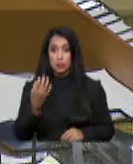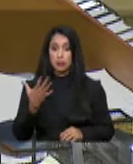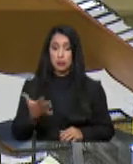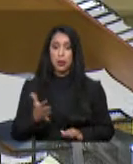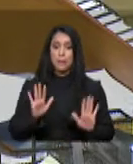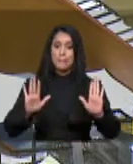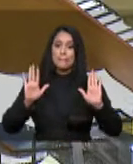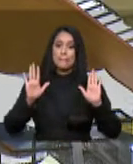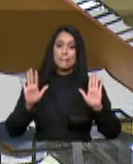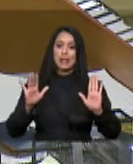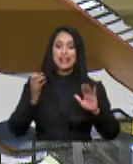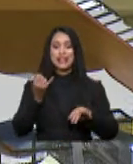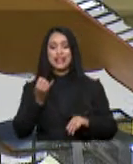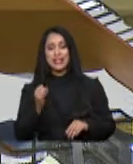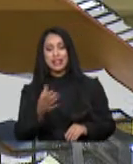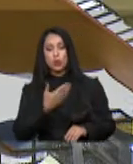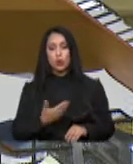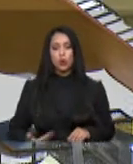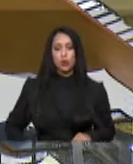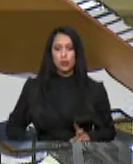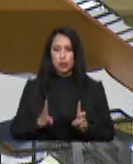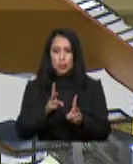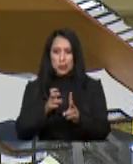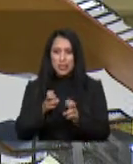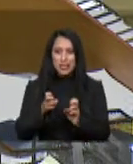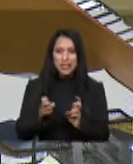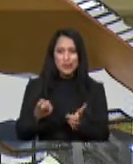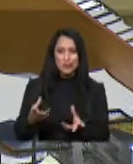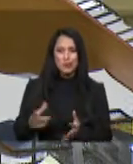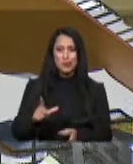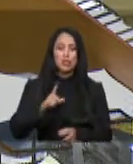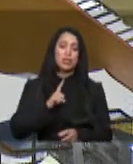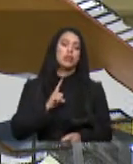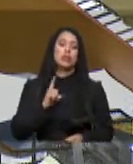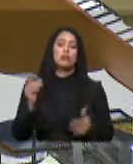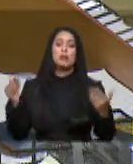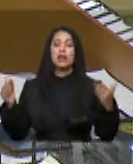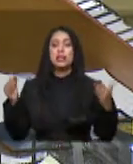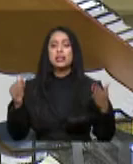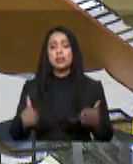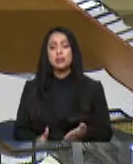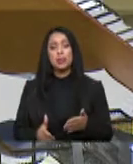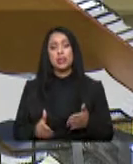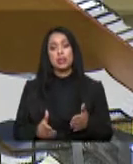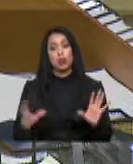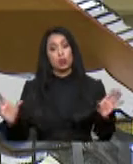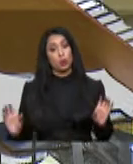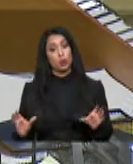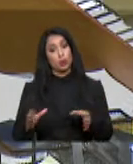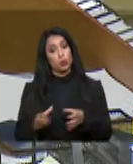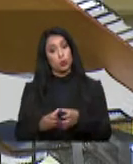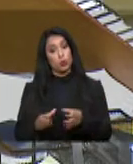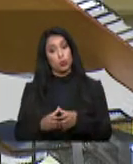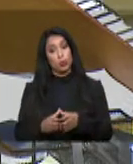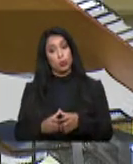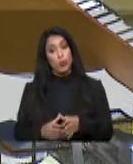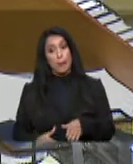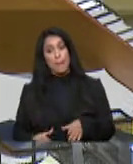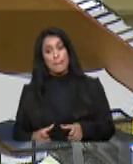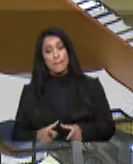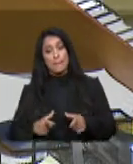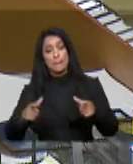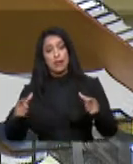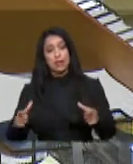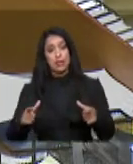se acaso esse governante perceba que há, por exemplo, uma intensa participação de um determinado grupo em detrimento da maioria, ou